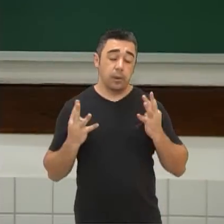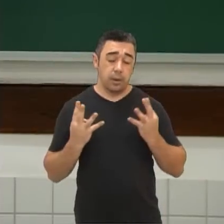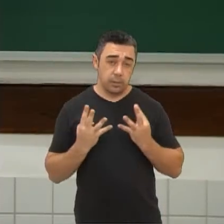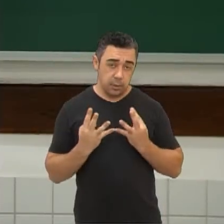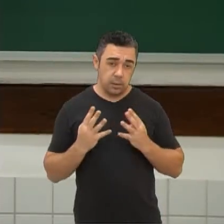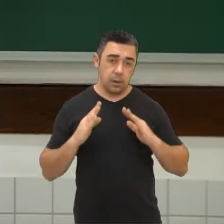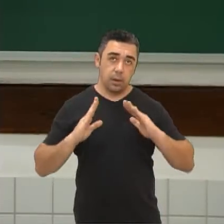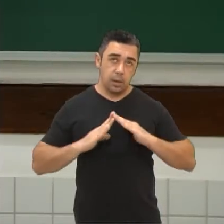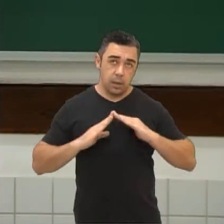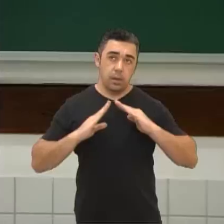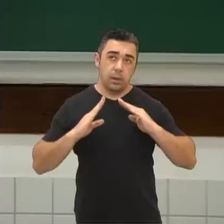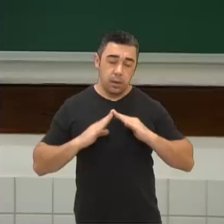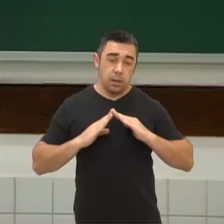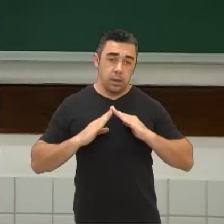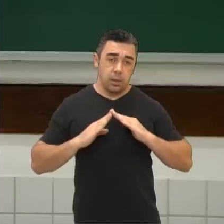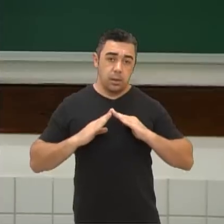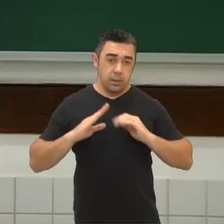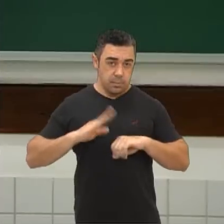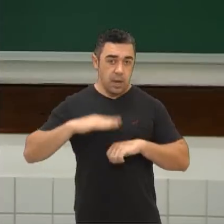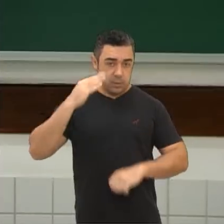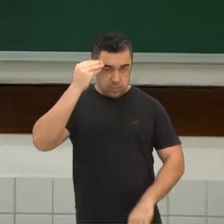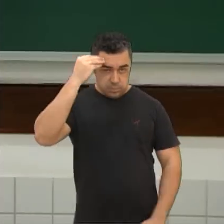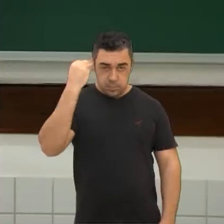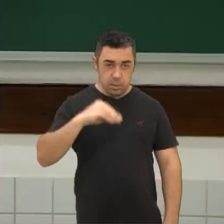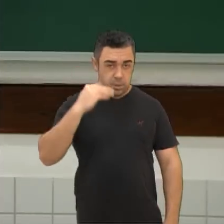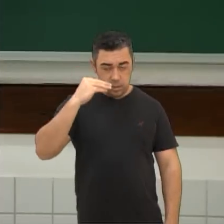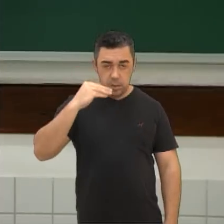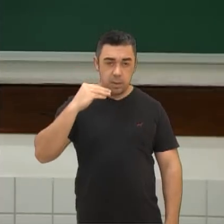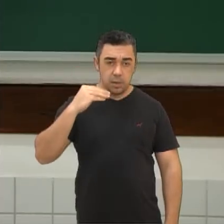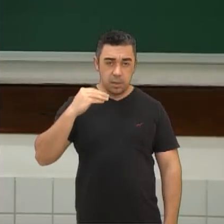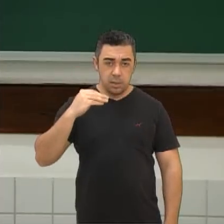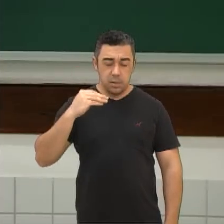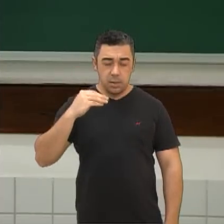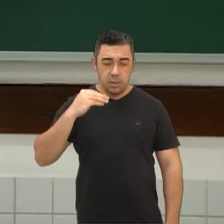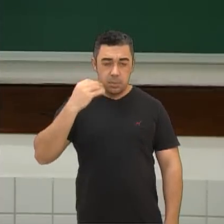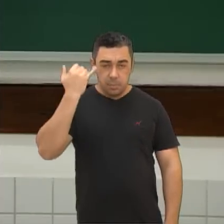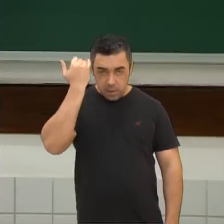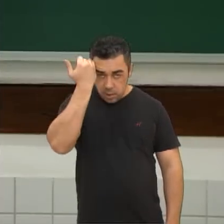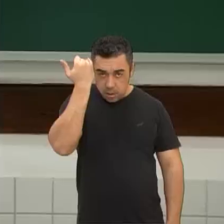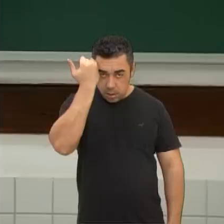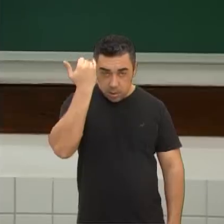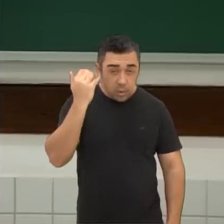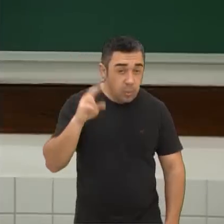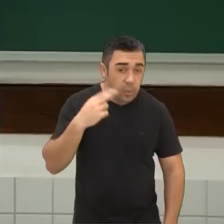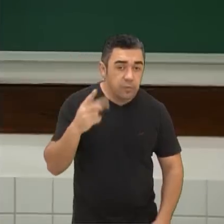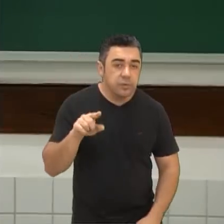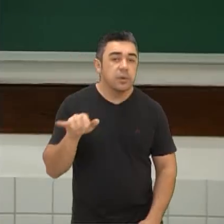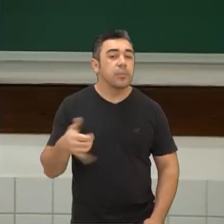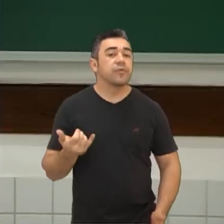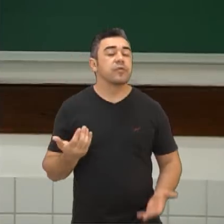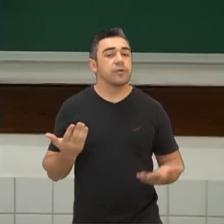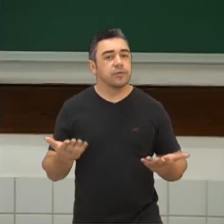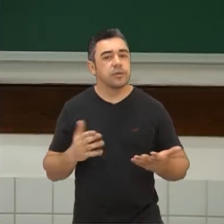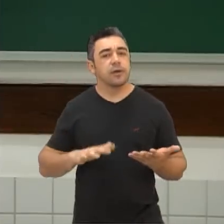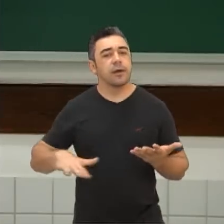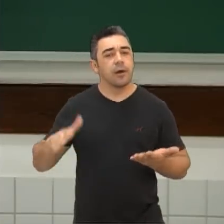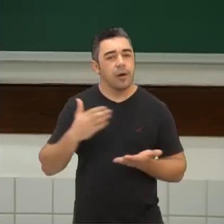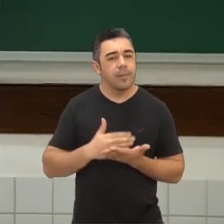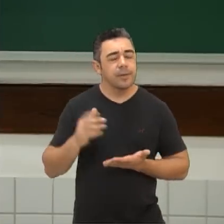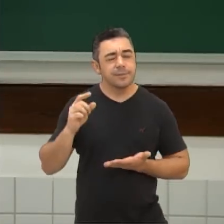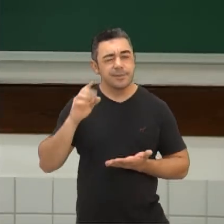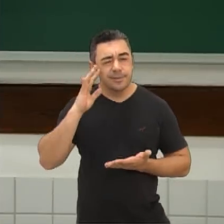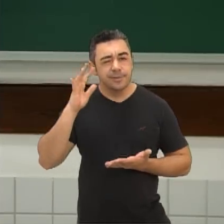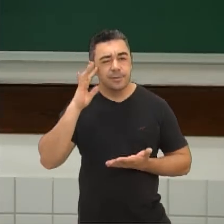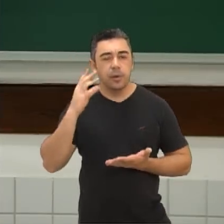pode usar as palmas ou os pés, tá? O primeiro tema será a preguiça. Então, aqui eu já vou deixar